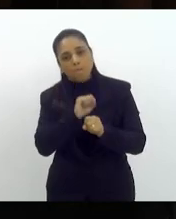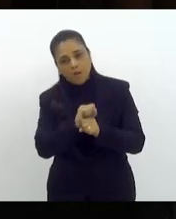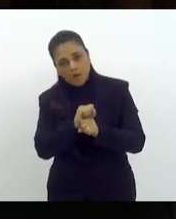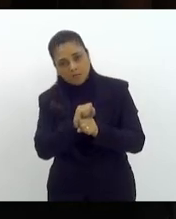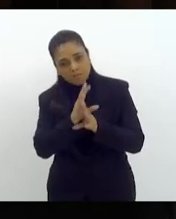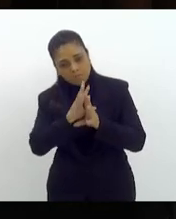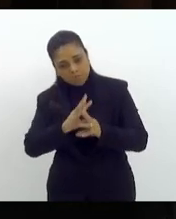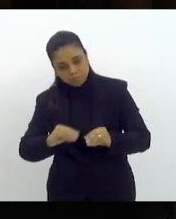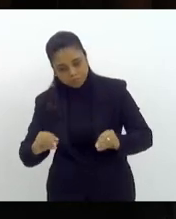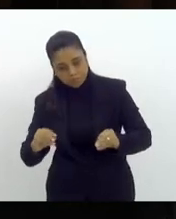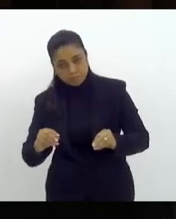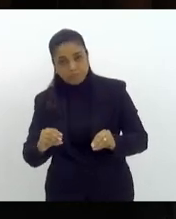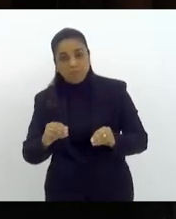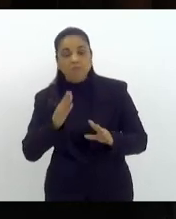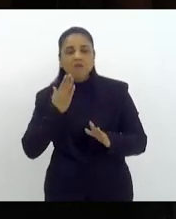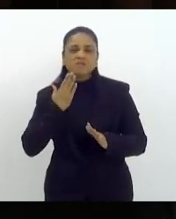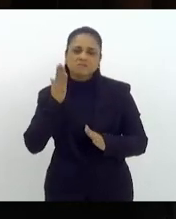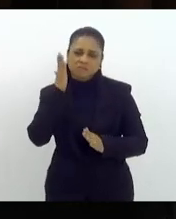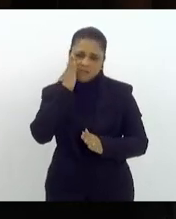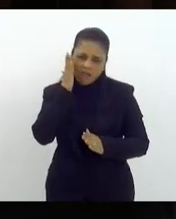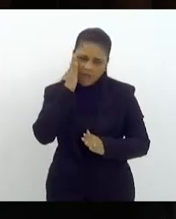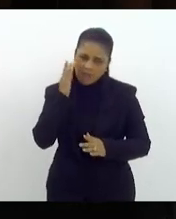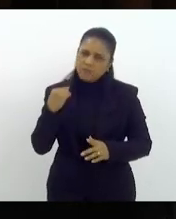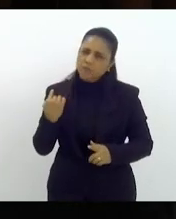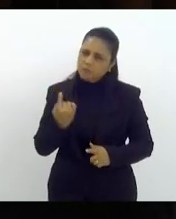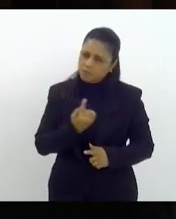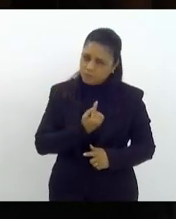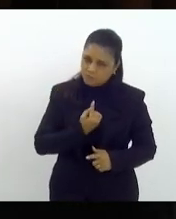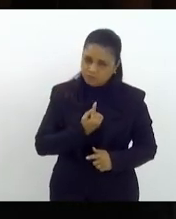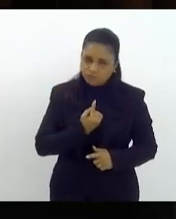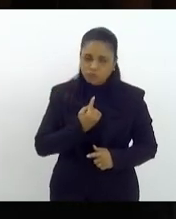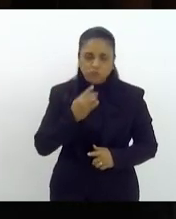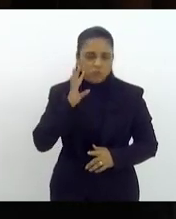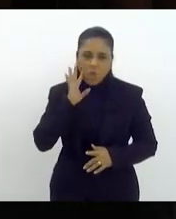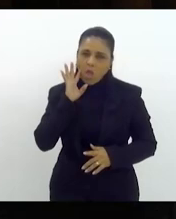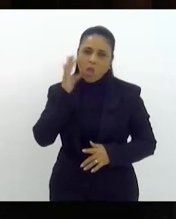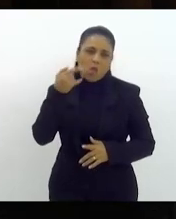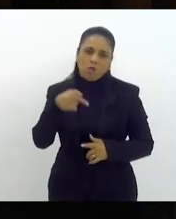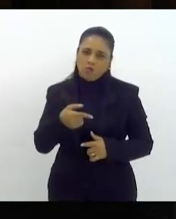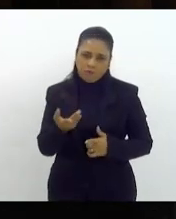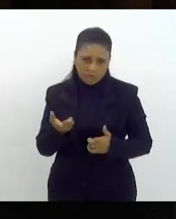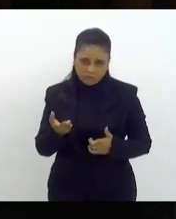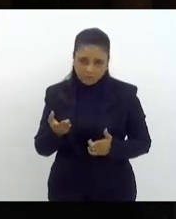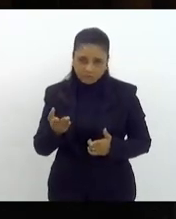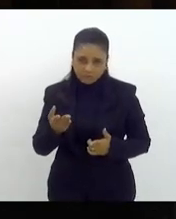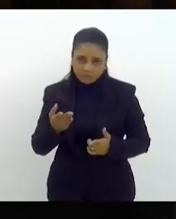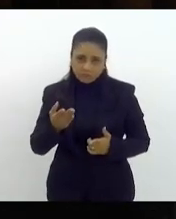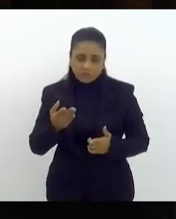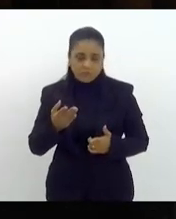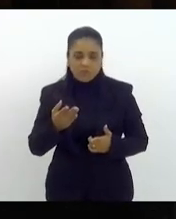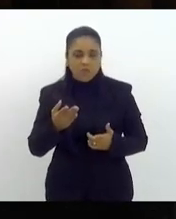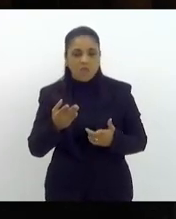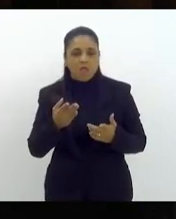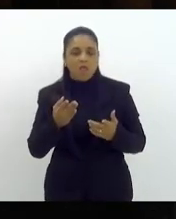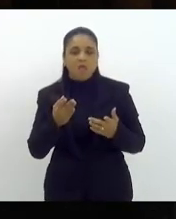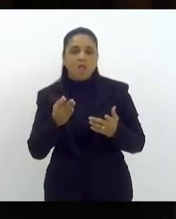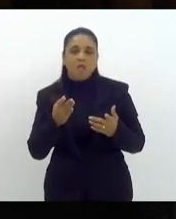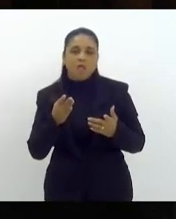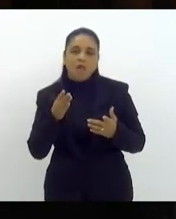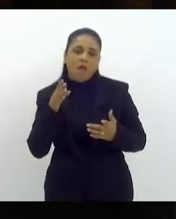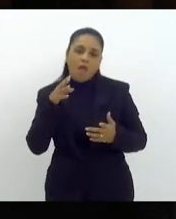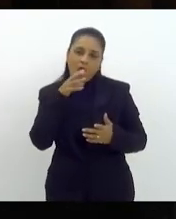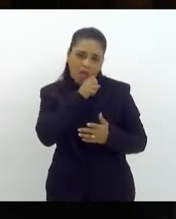mas a gente sabe que isso não é a solução nem a curto nem médio e nem logo